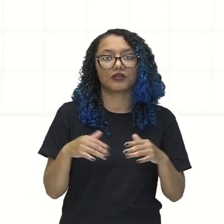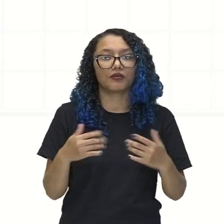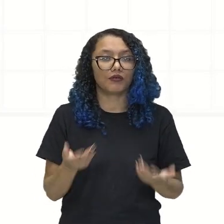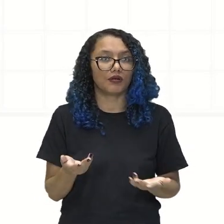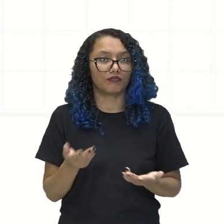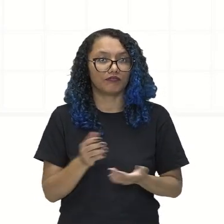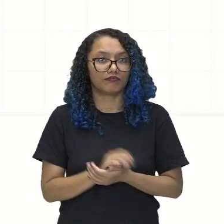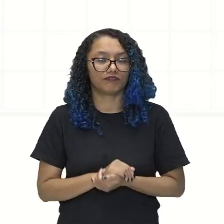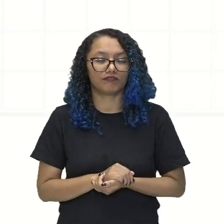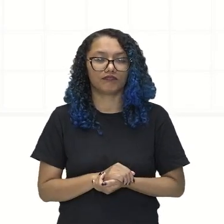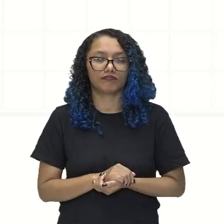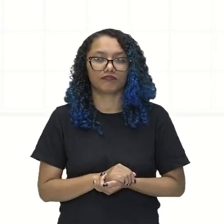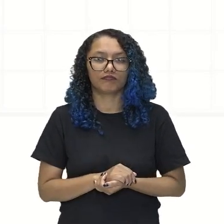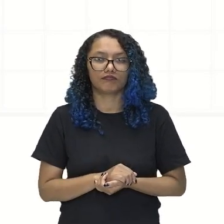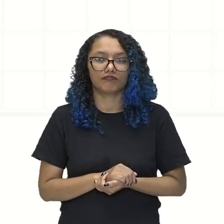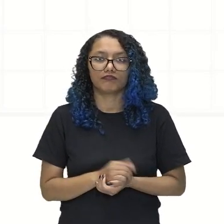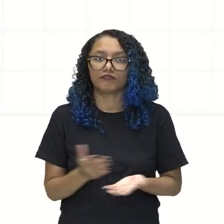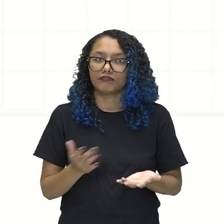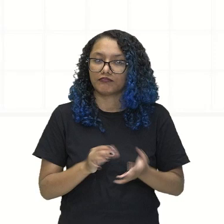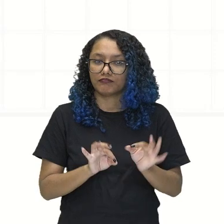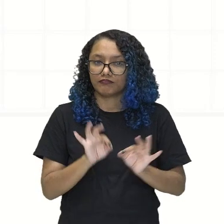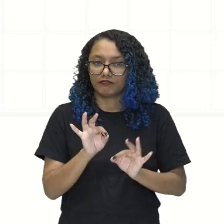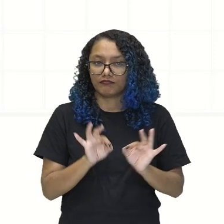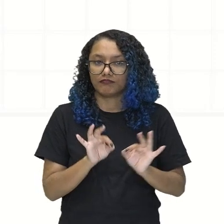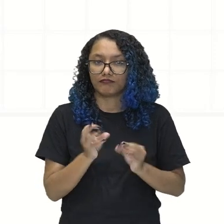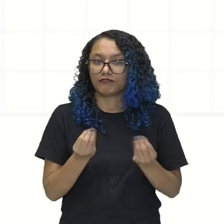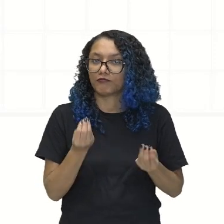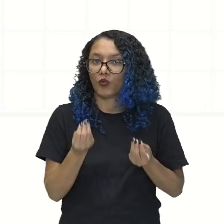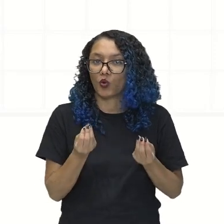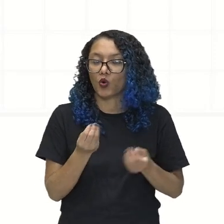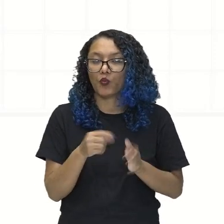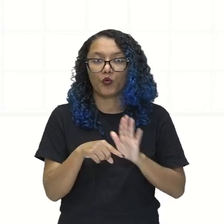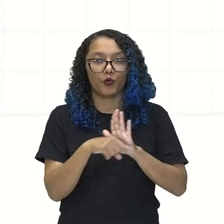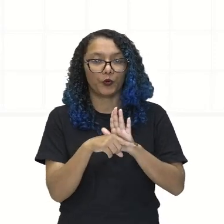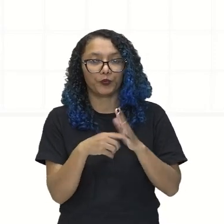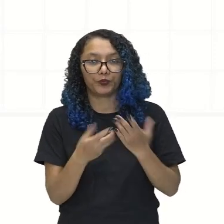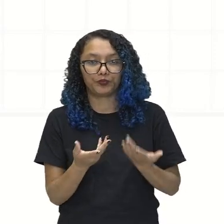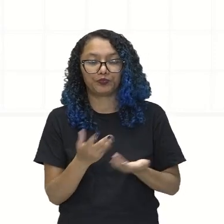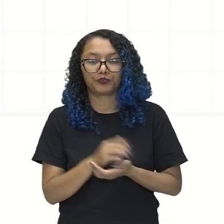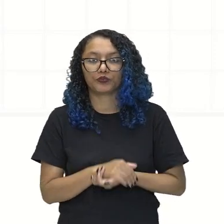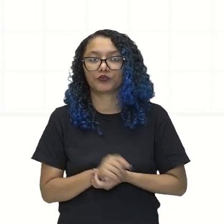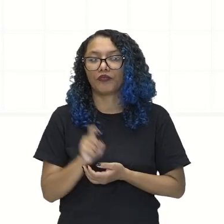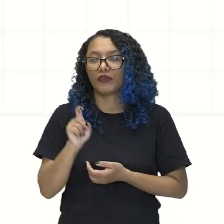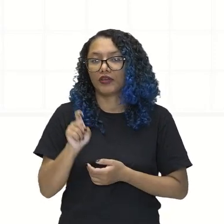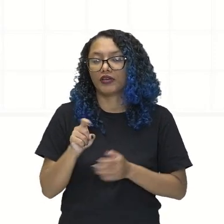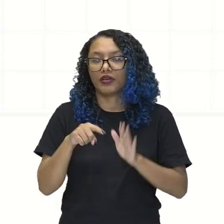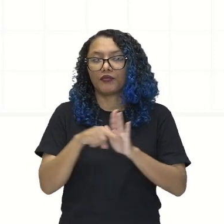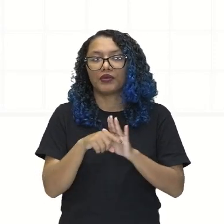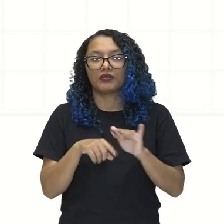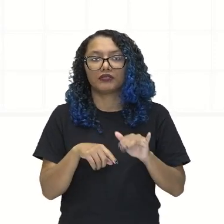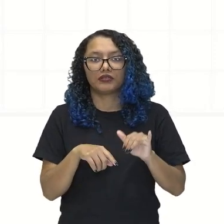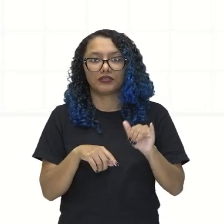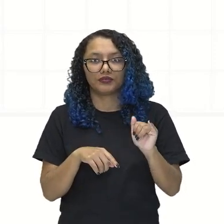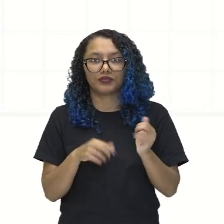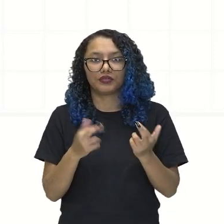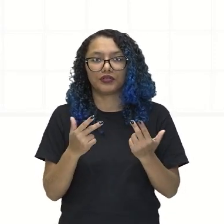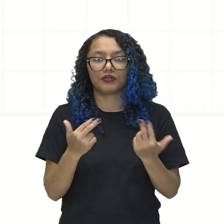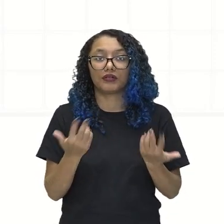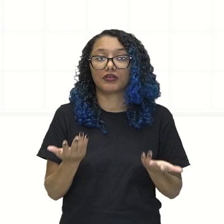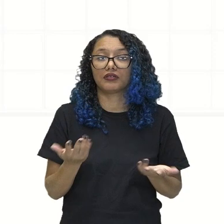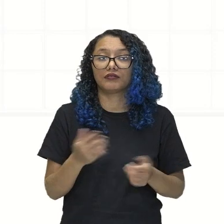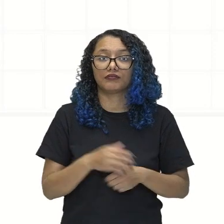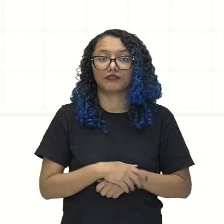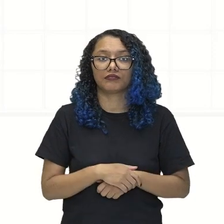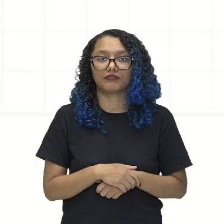lá vamos estabelecer a diferença entre eles. Ó. X menos y é igual